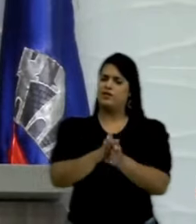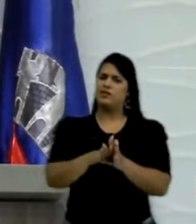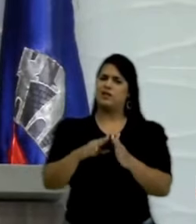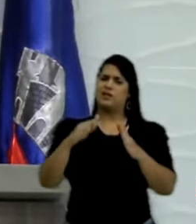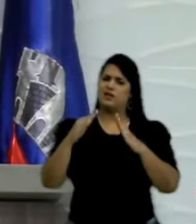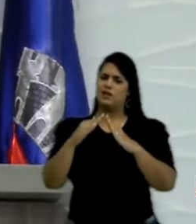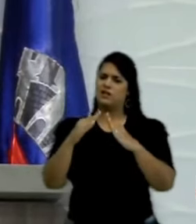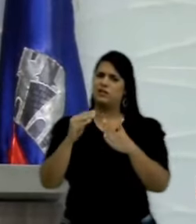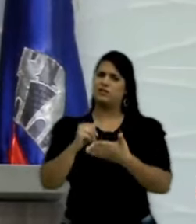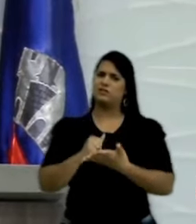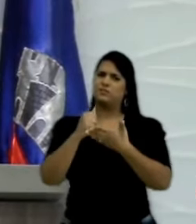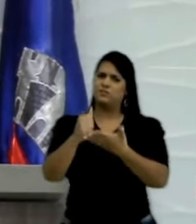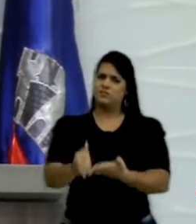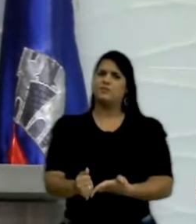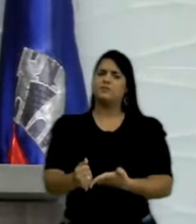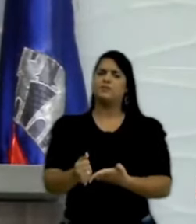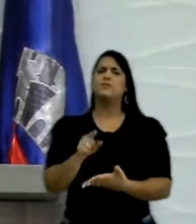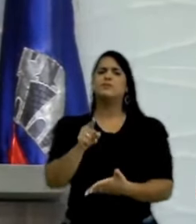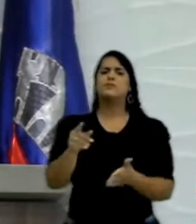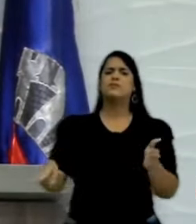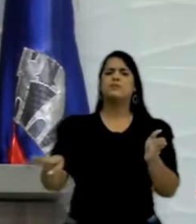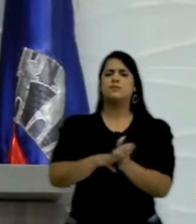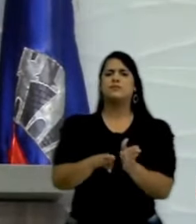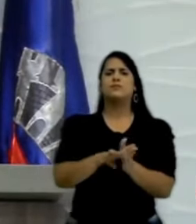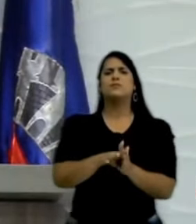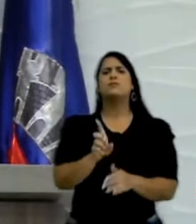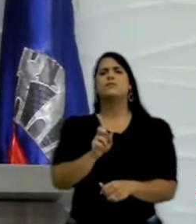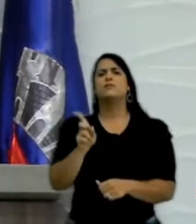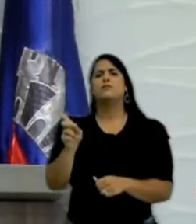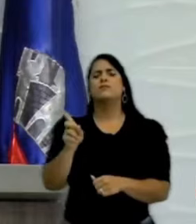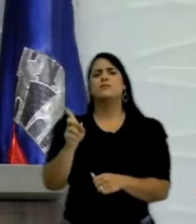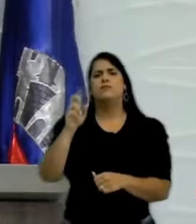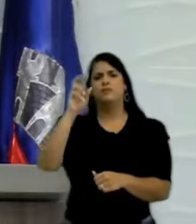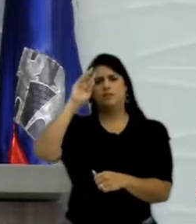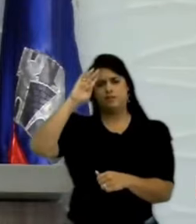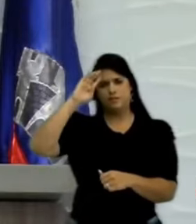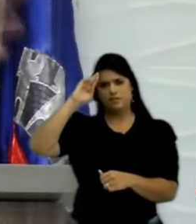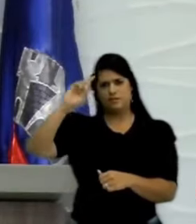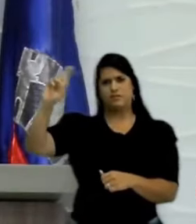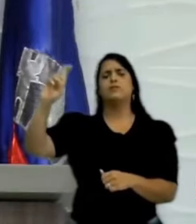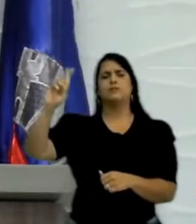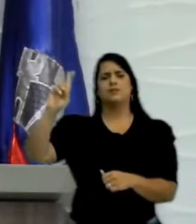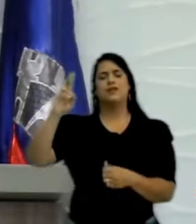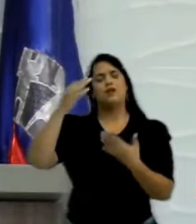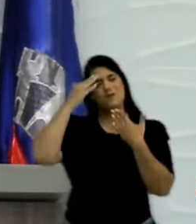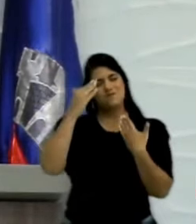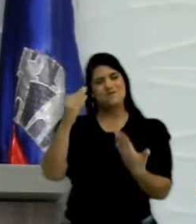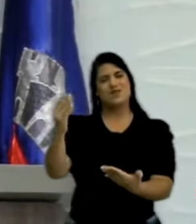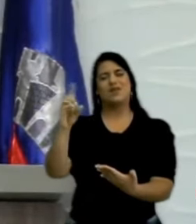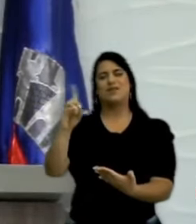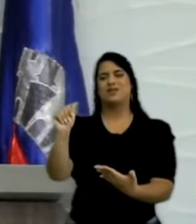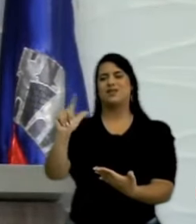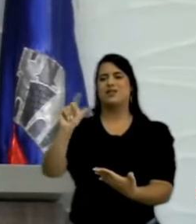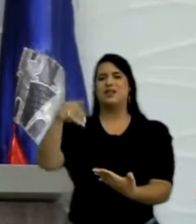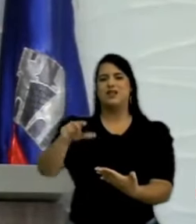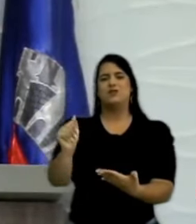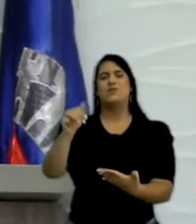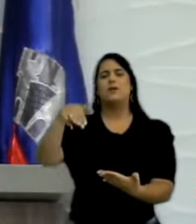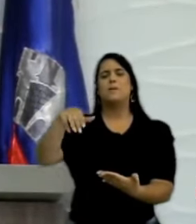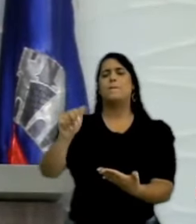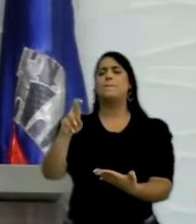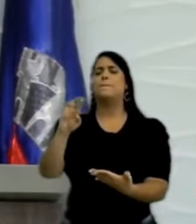apoio, então você chega lá, na diretora lá, também agradecer aqui a Dalma, a Martoni, secretária, né, que é